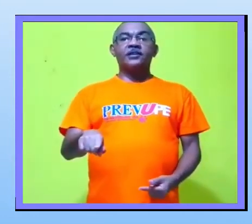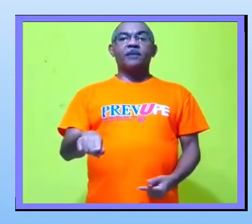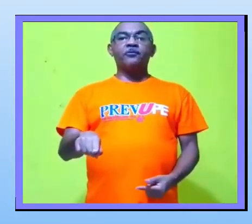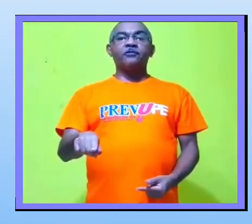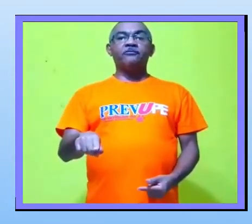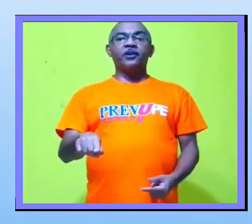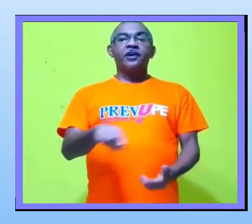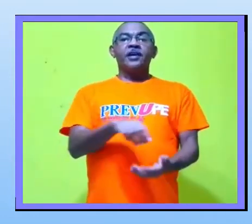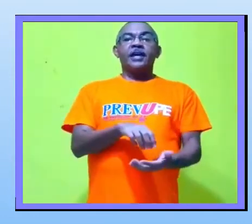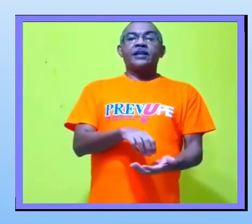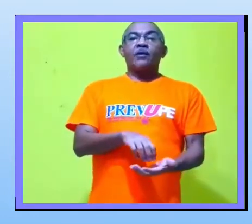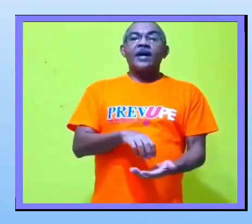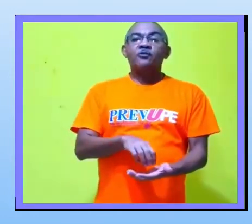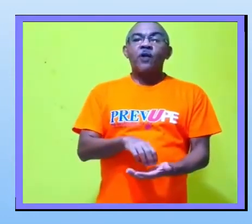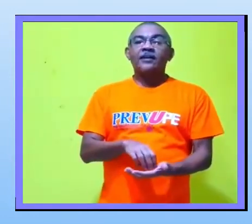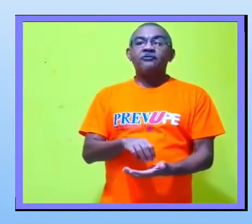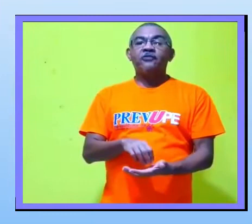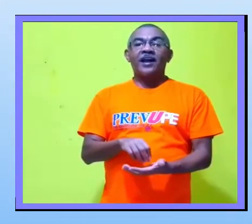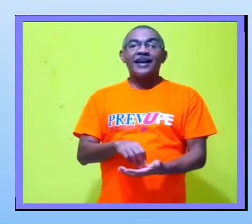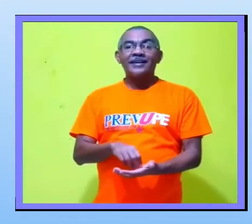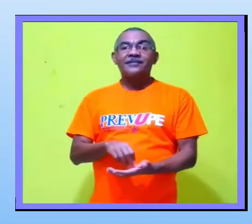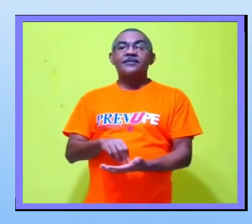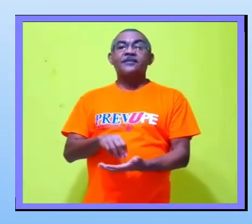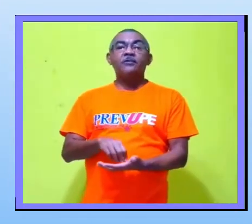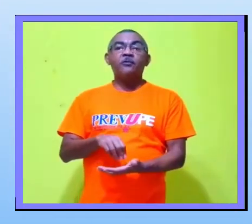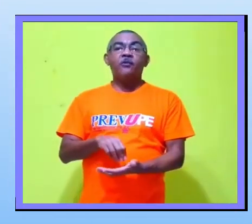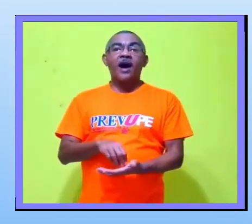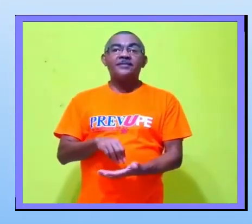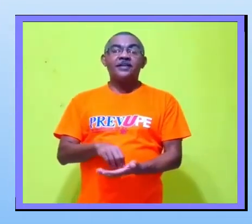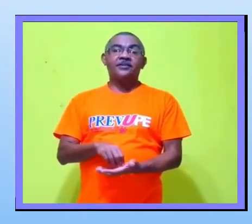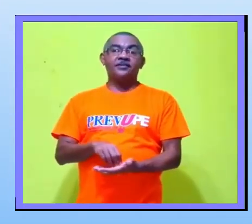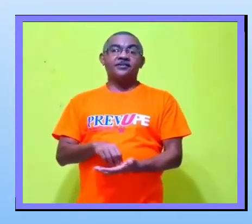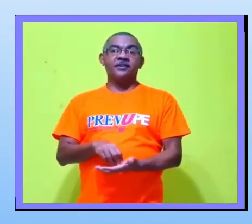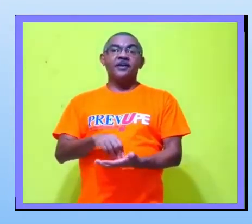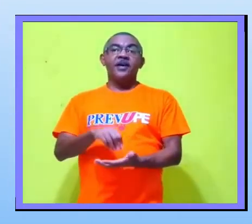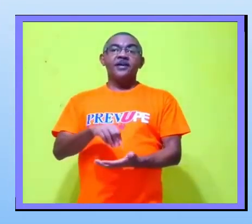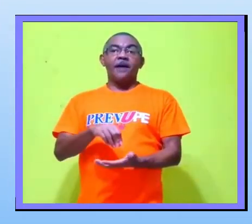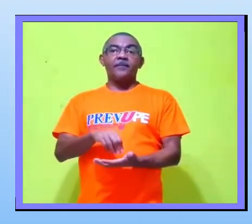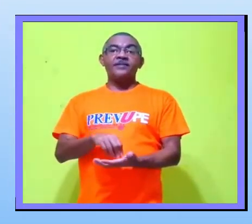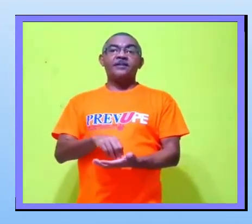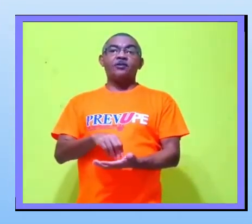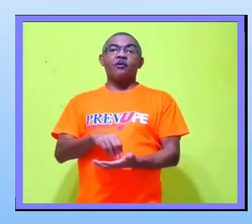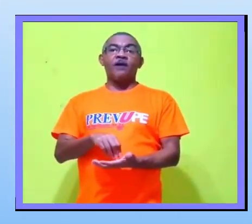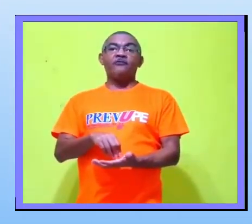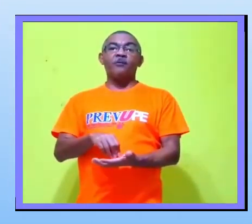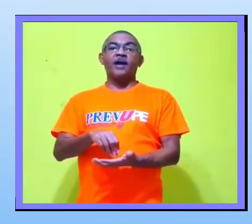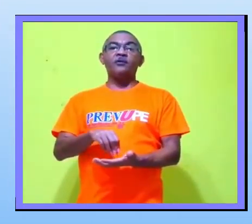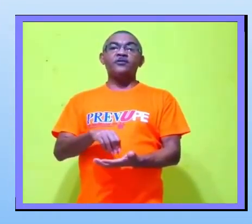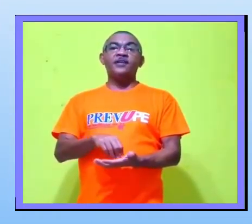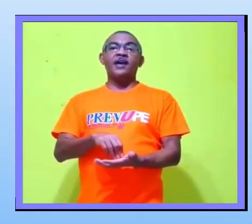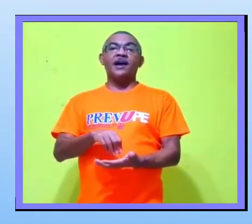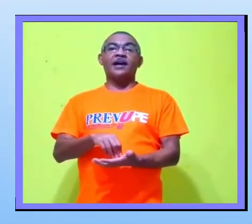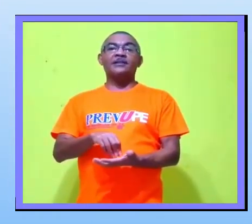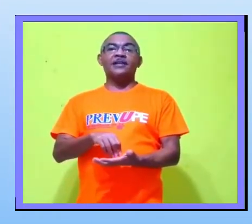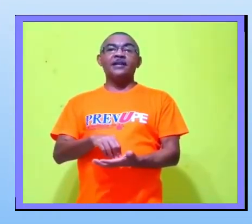que a gente está podendo ver. Então as 4 valências são iguais entre si e apresenta como a fórmula